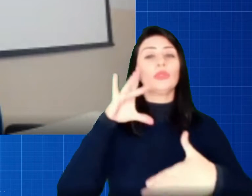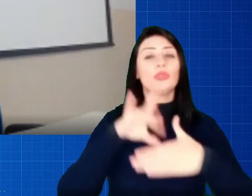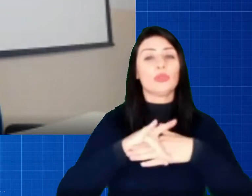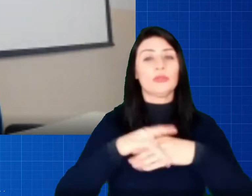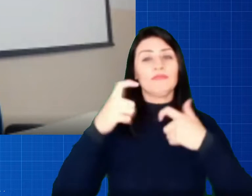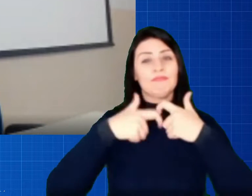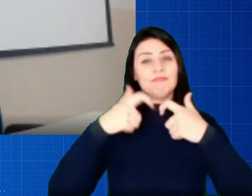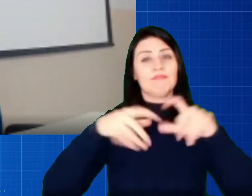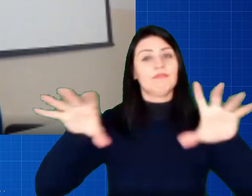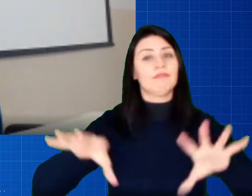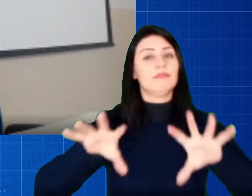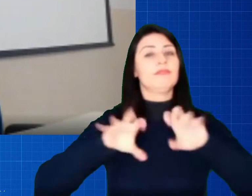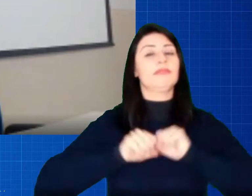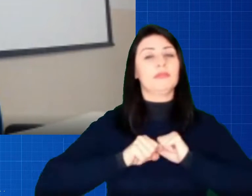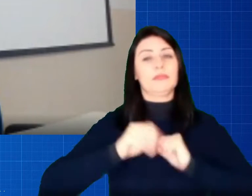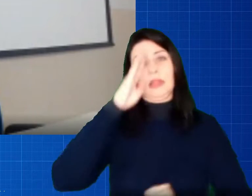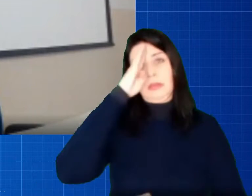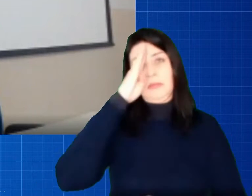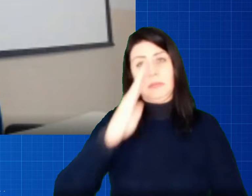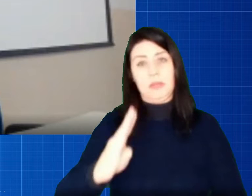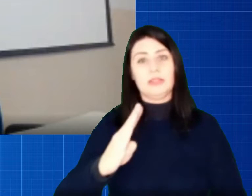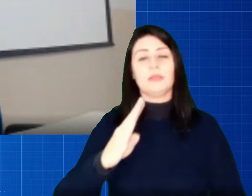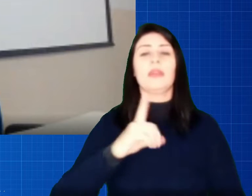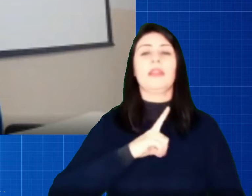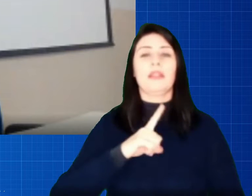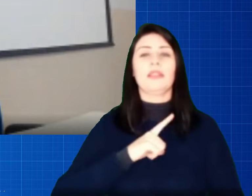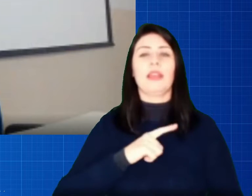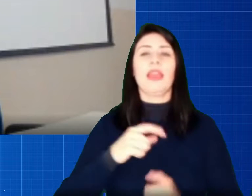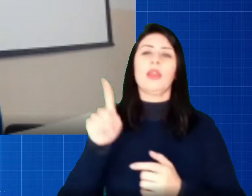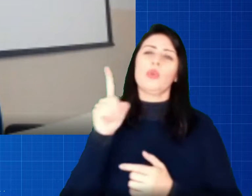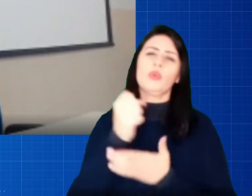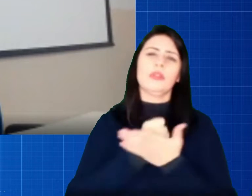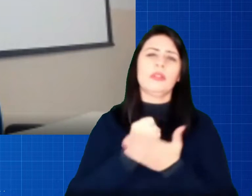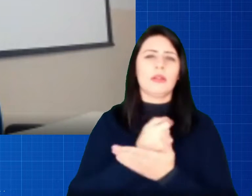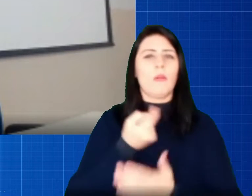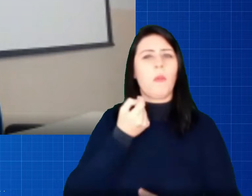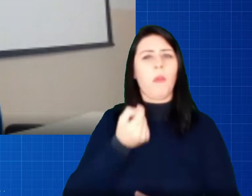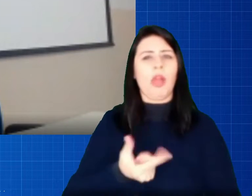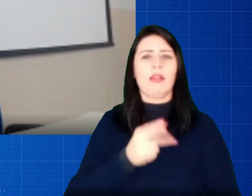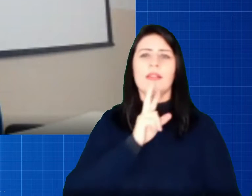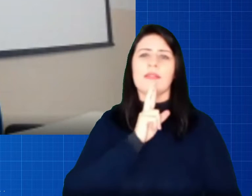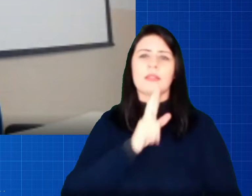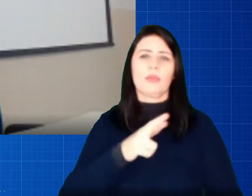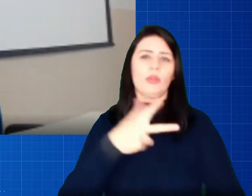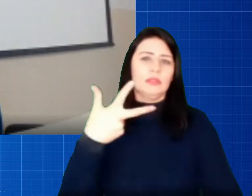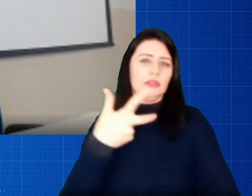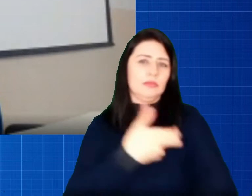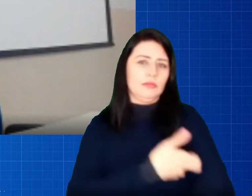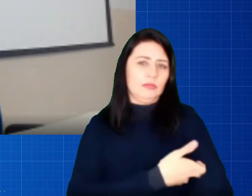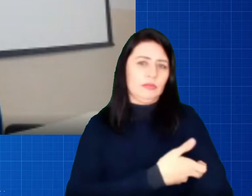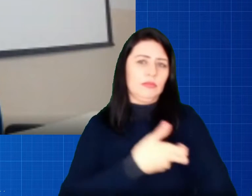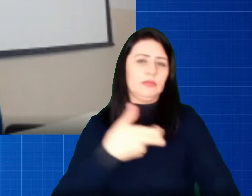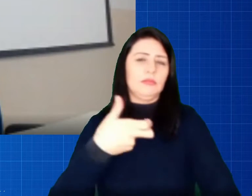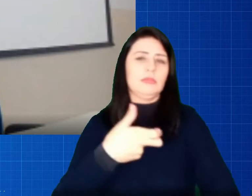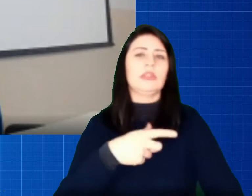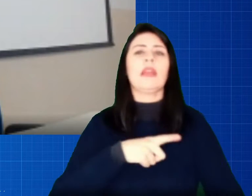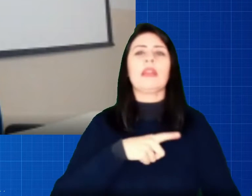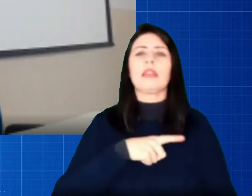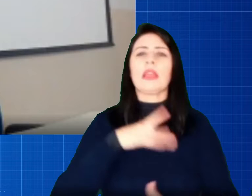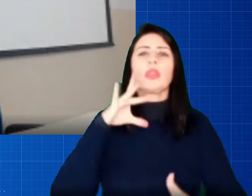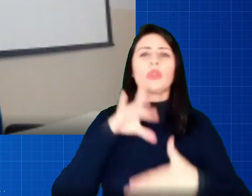sexualmente transmissíveis, principalmente essas que são detectáveis por teste rápido, através da amostra de sangue, elas